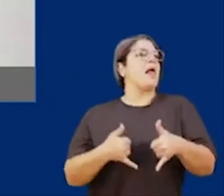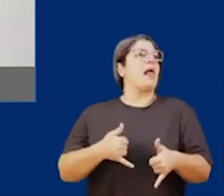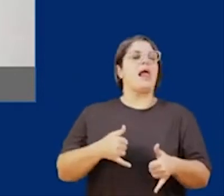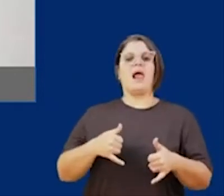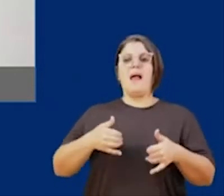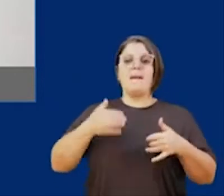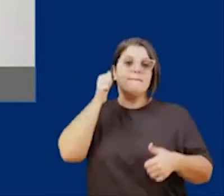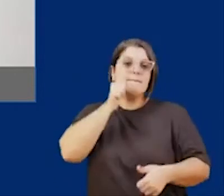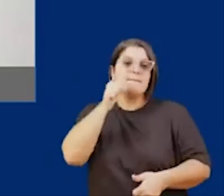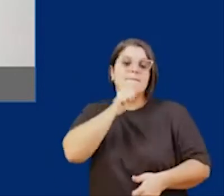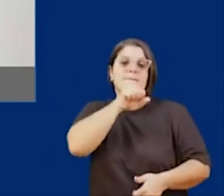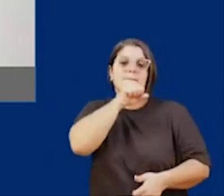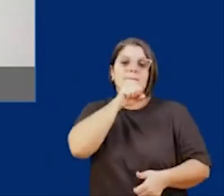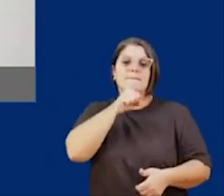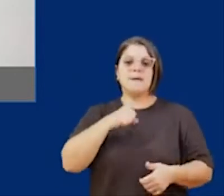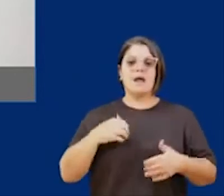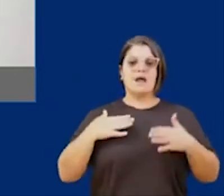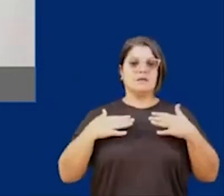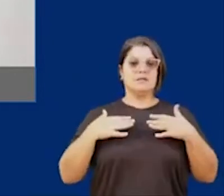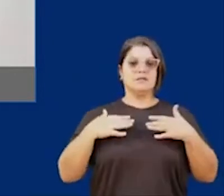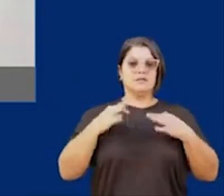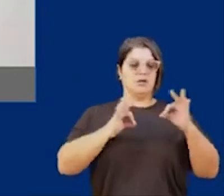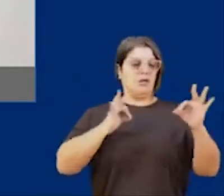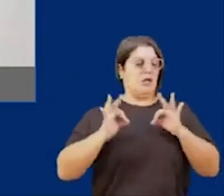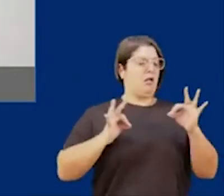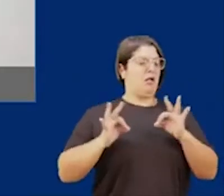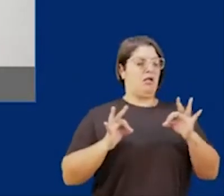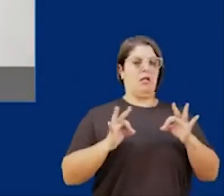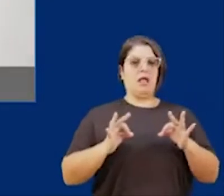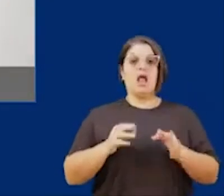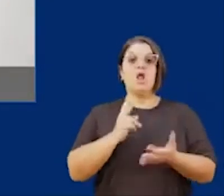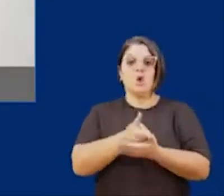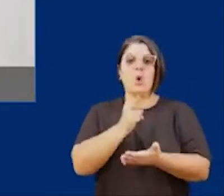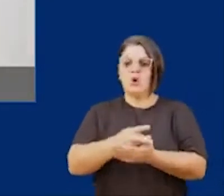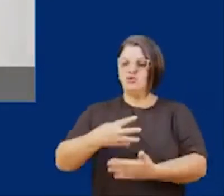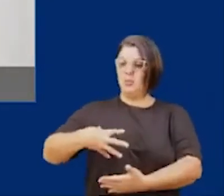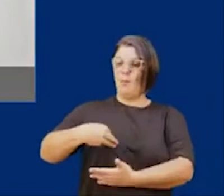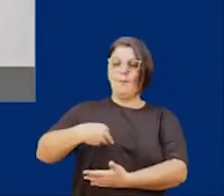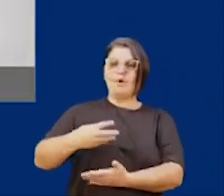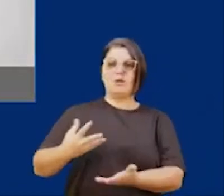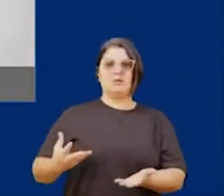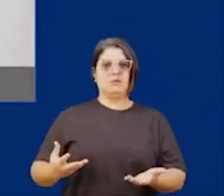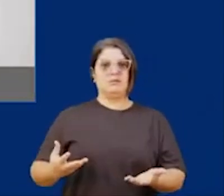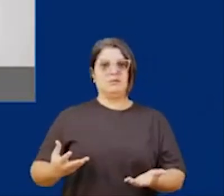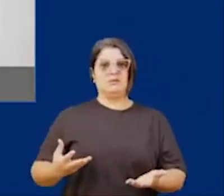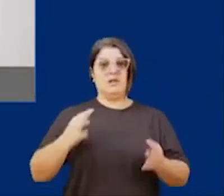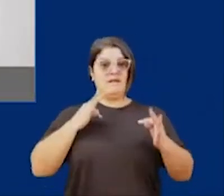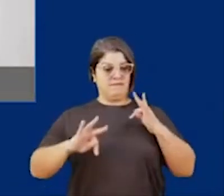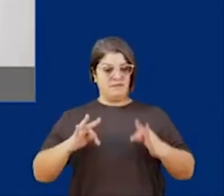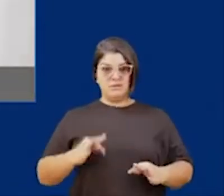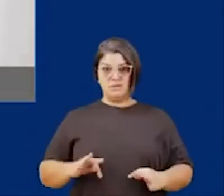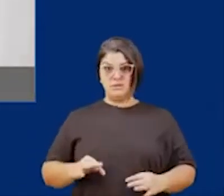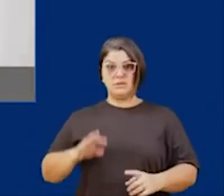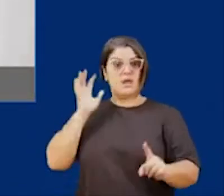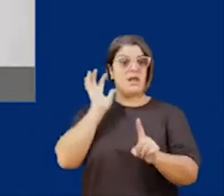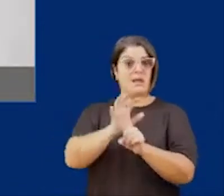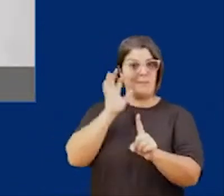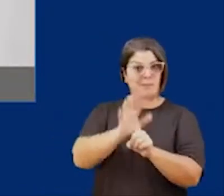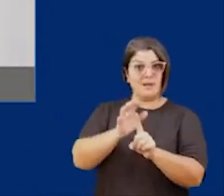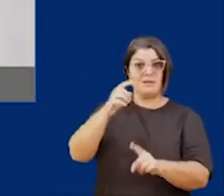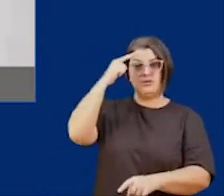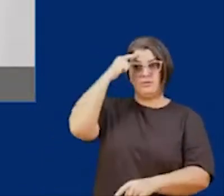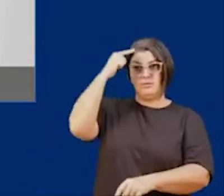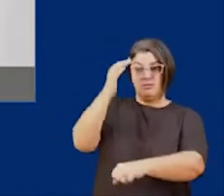funciona assim. São hormônios, é fisiologia, é um atravessamento e isso gera impacto sobre o seu emocional